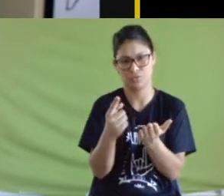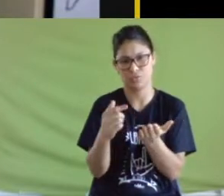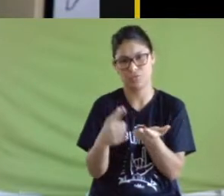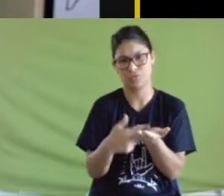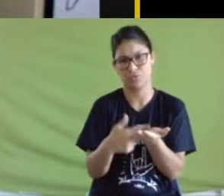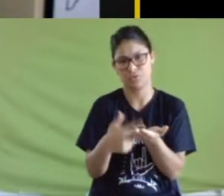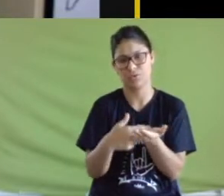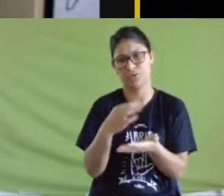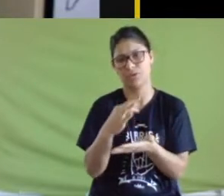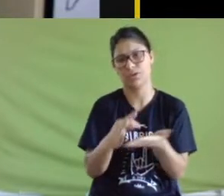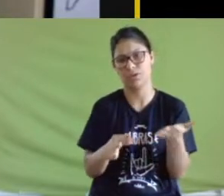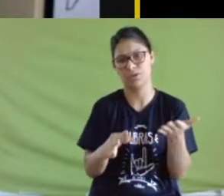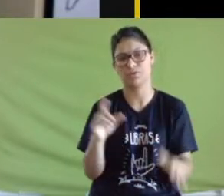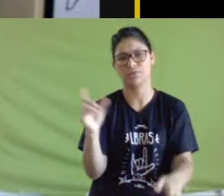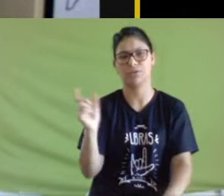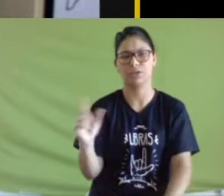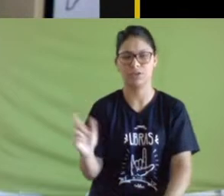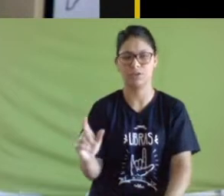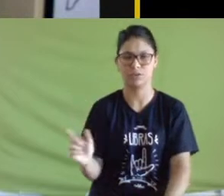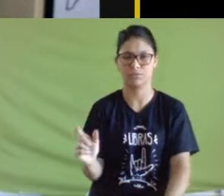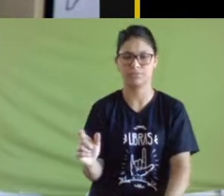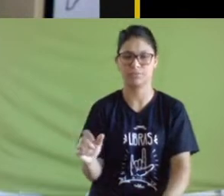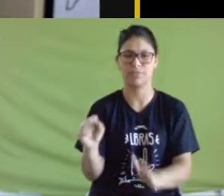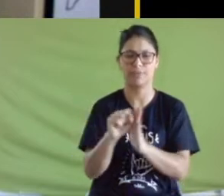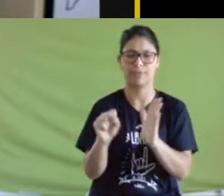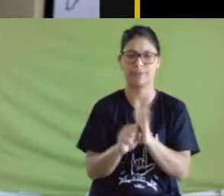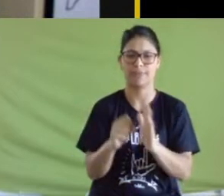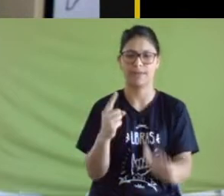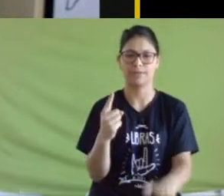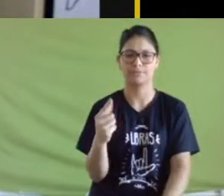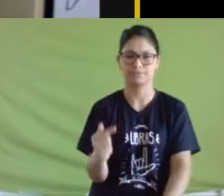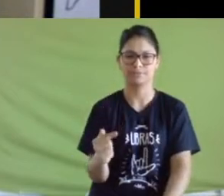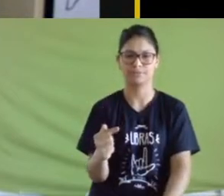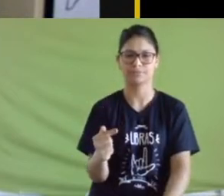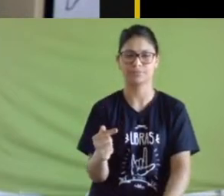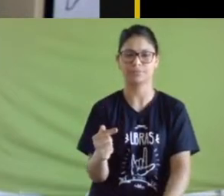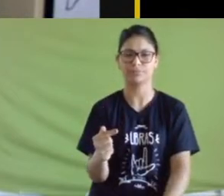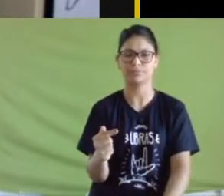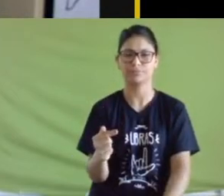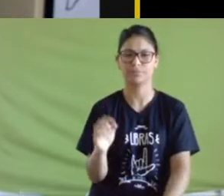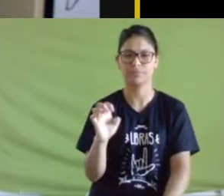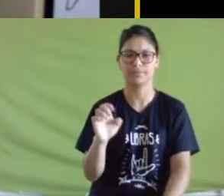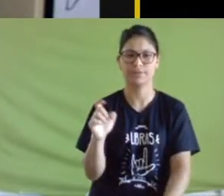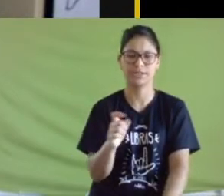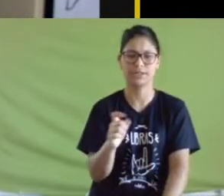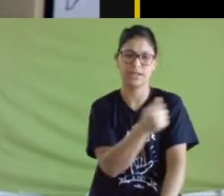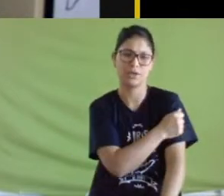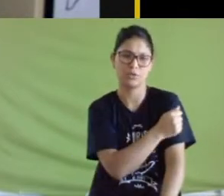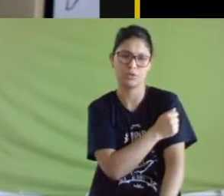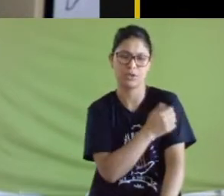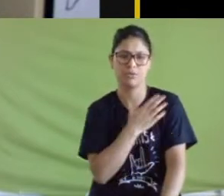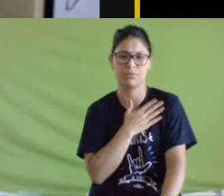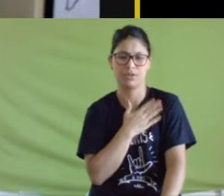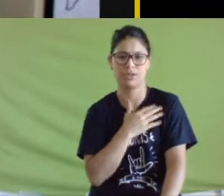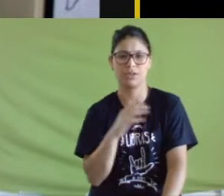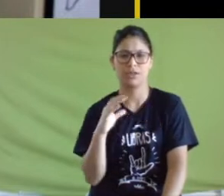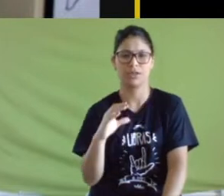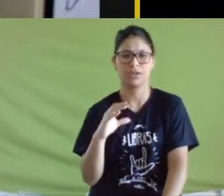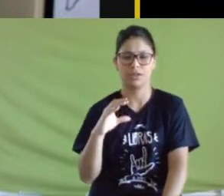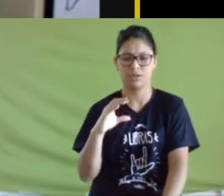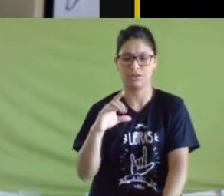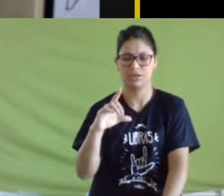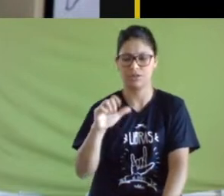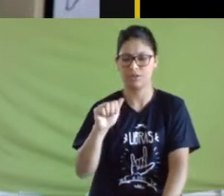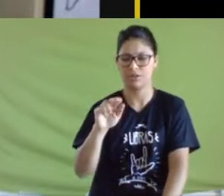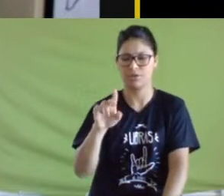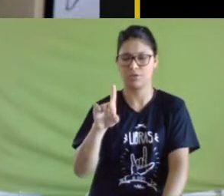texto italiano do século XVII. Uma ex-aluna minha, a Cláudia de Luca